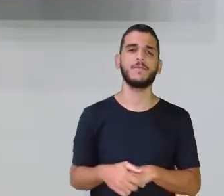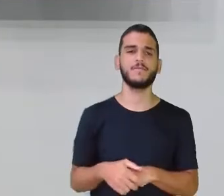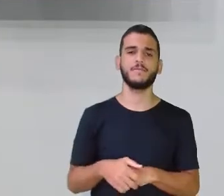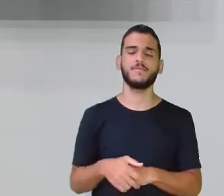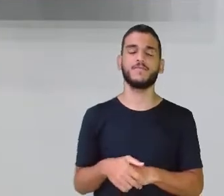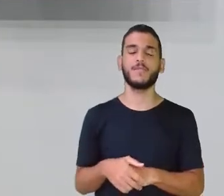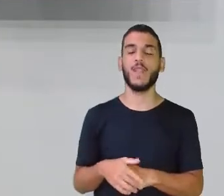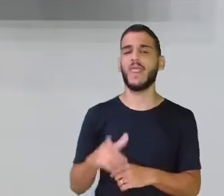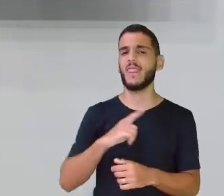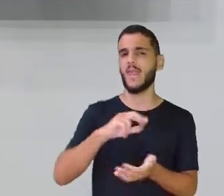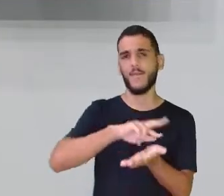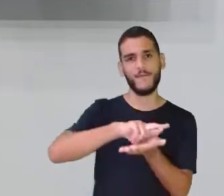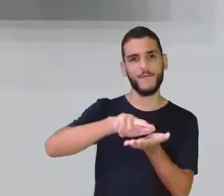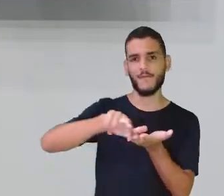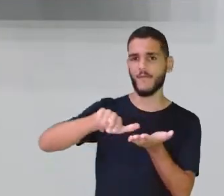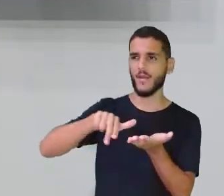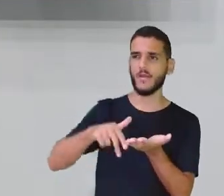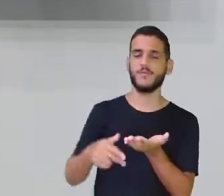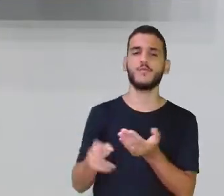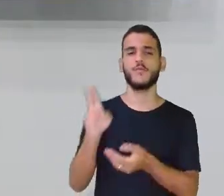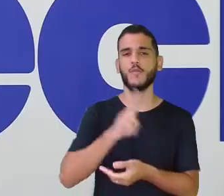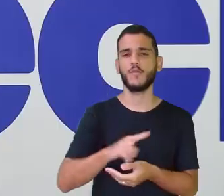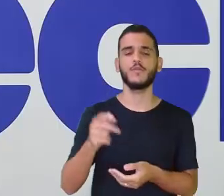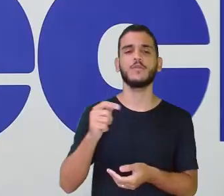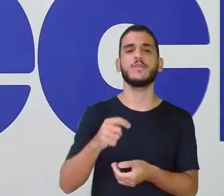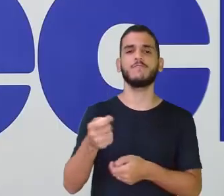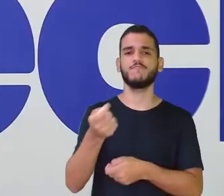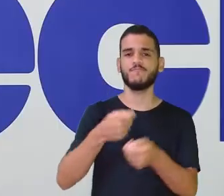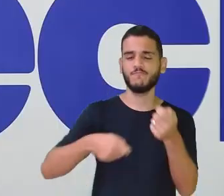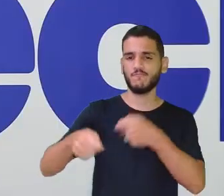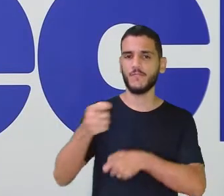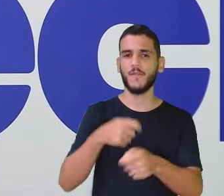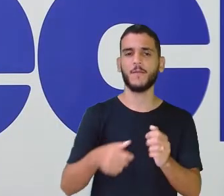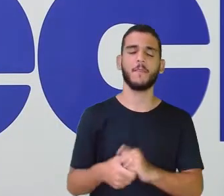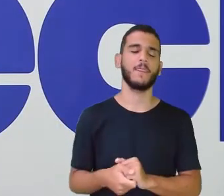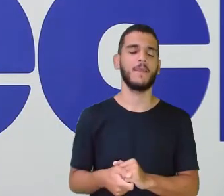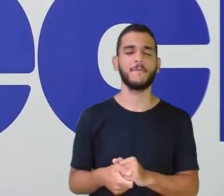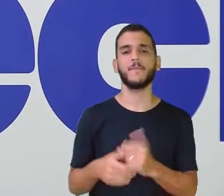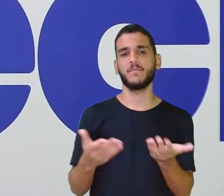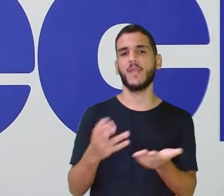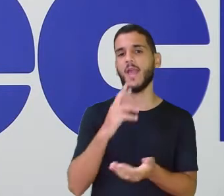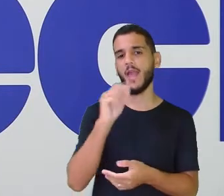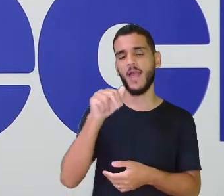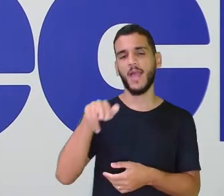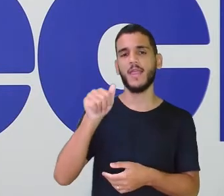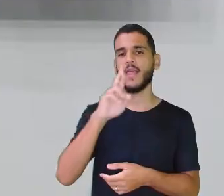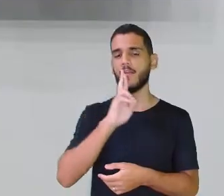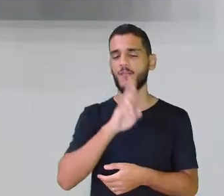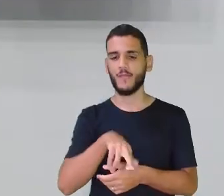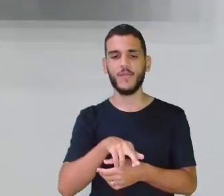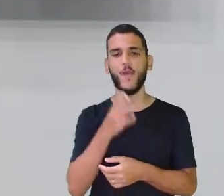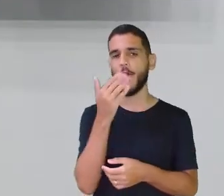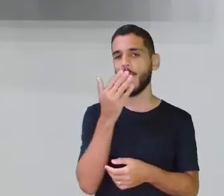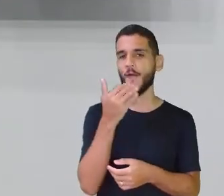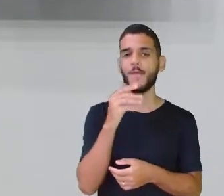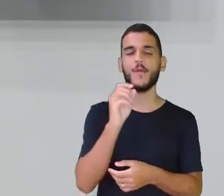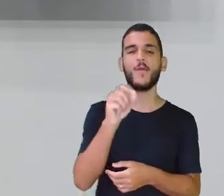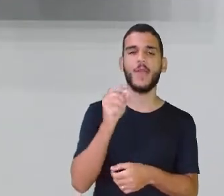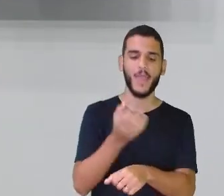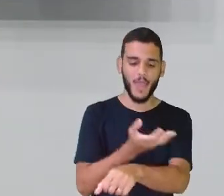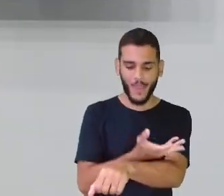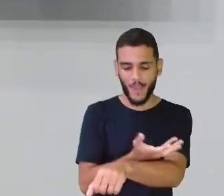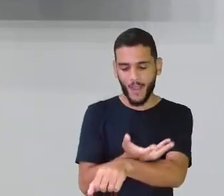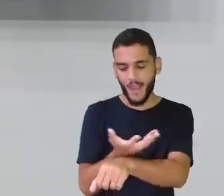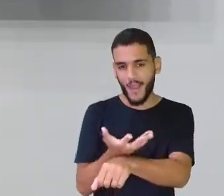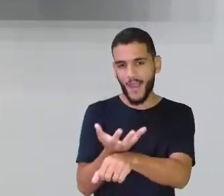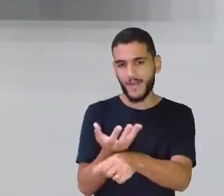nosso comércio. E a Ana falou aqui que eles estão comendo grama. Isso mesmo, eles estão se alimentando da plantinha, da grama. Alguns se